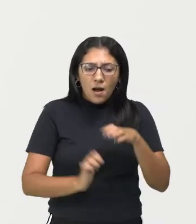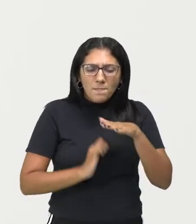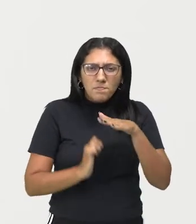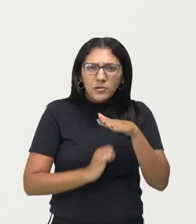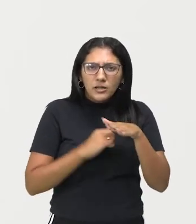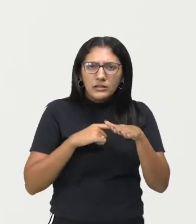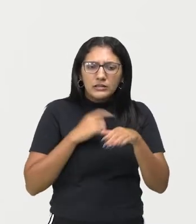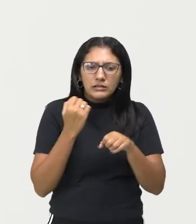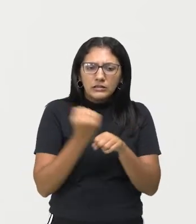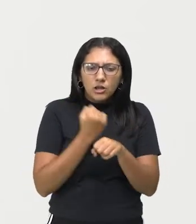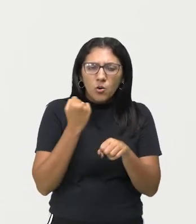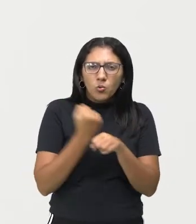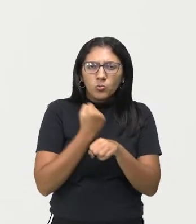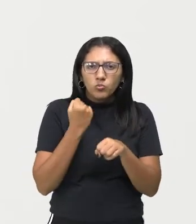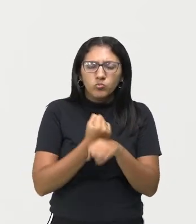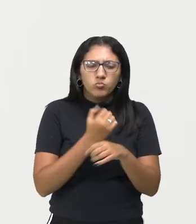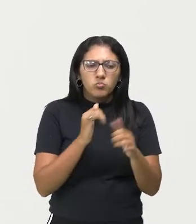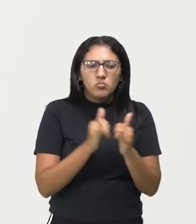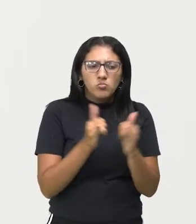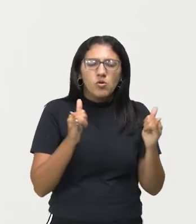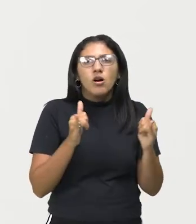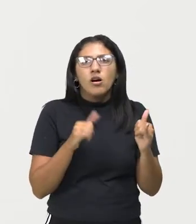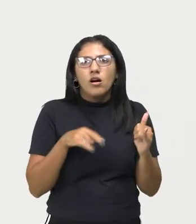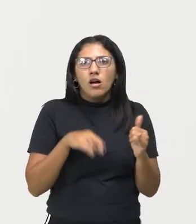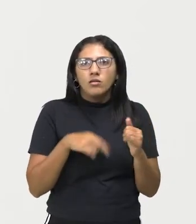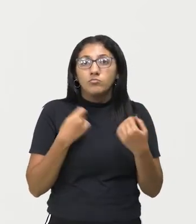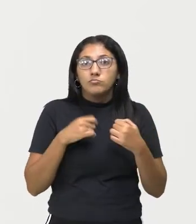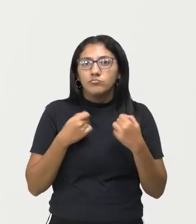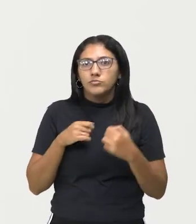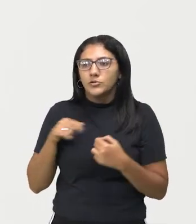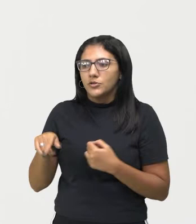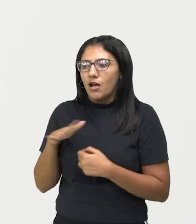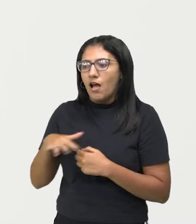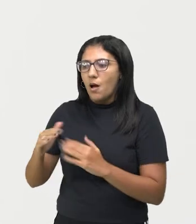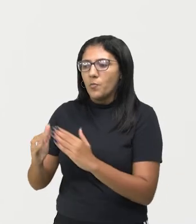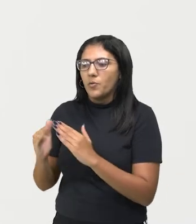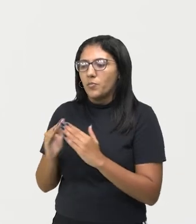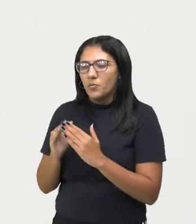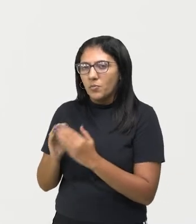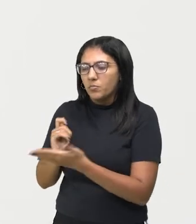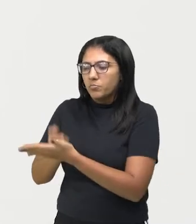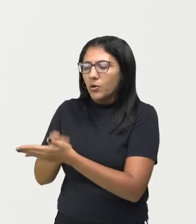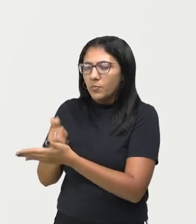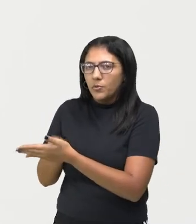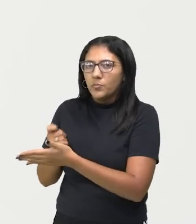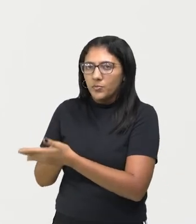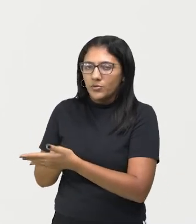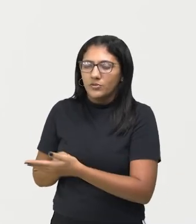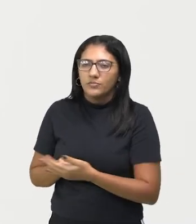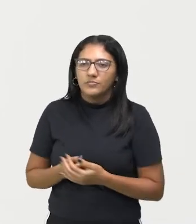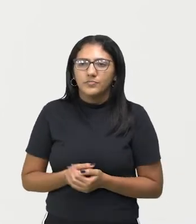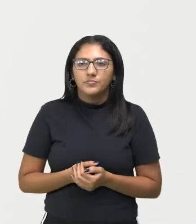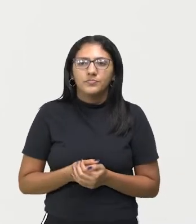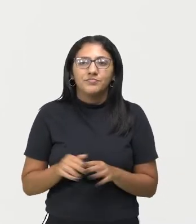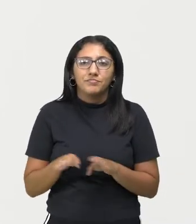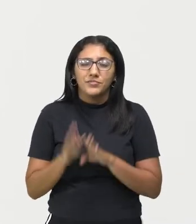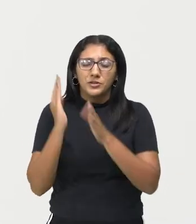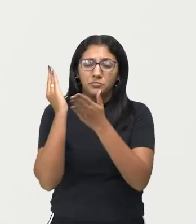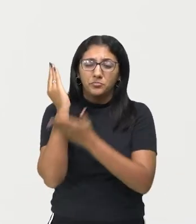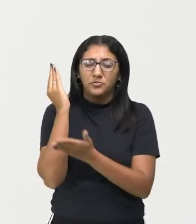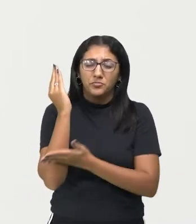construindo aquela usina, acabar tendo que pagar aquelas populações que vão ser afetadas. Então, novamente, desmatamento